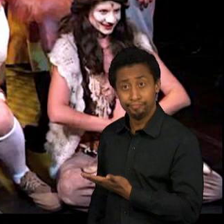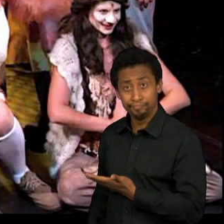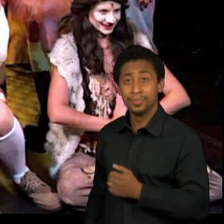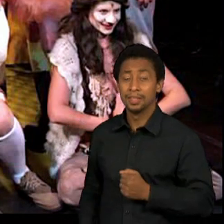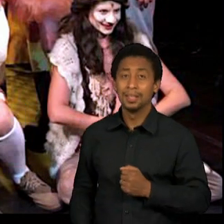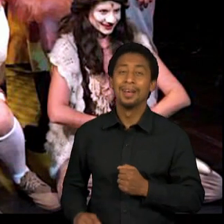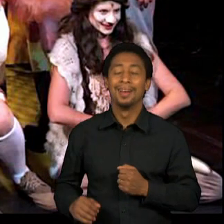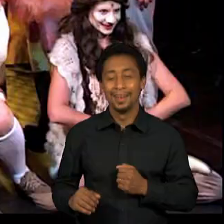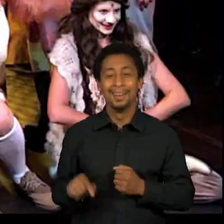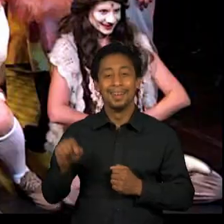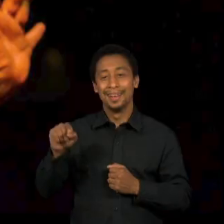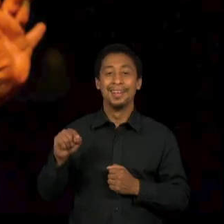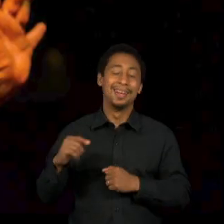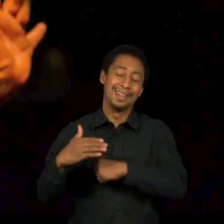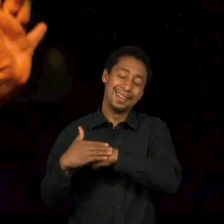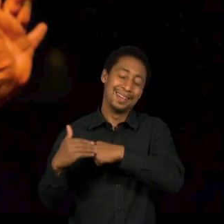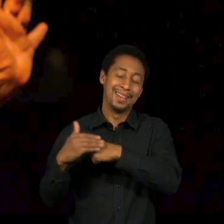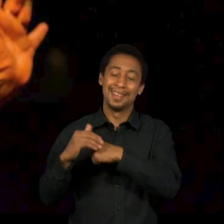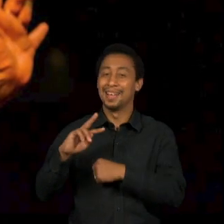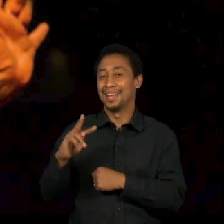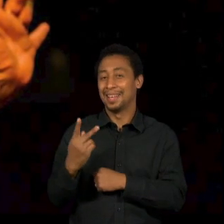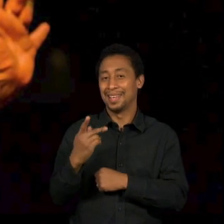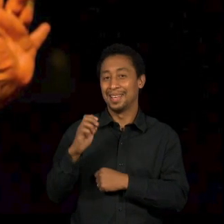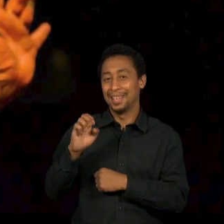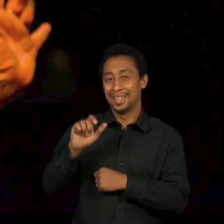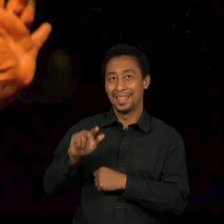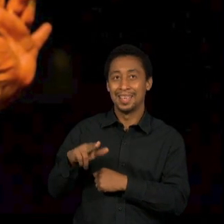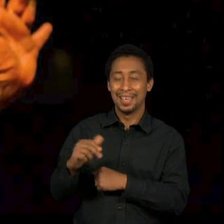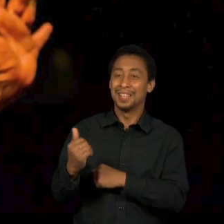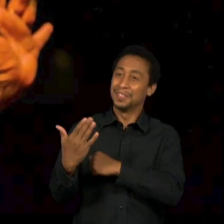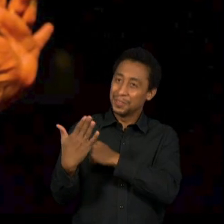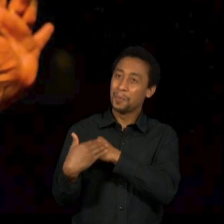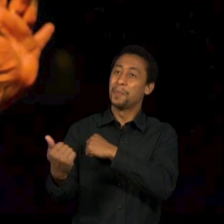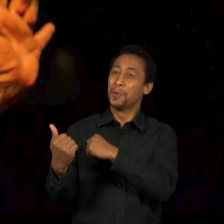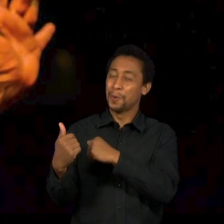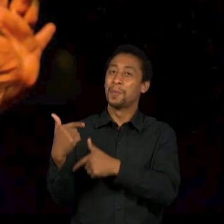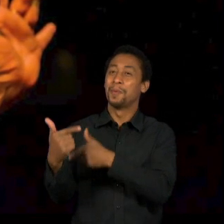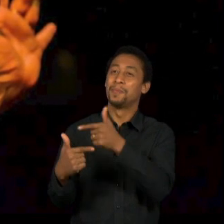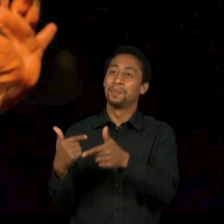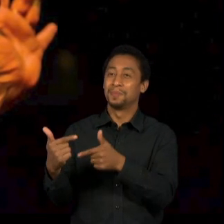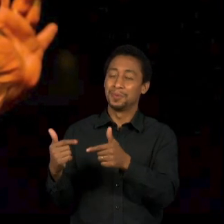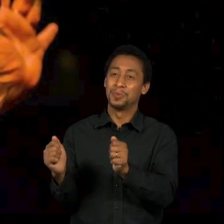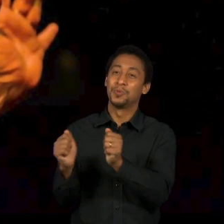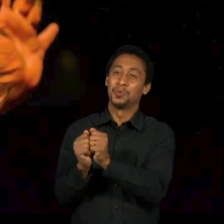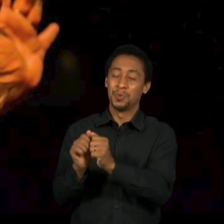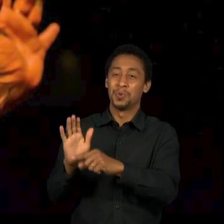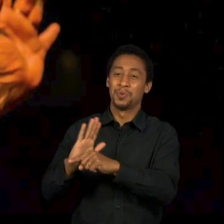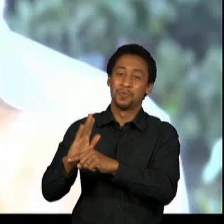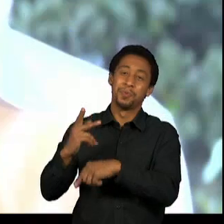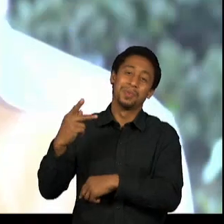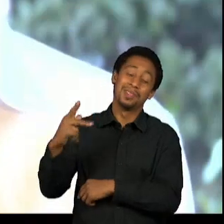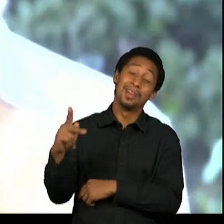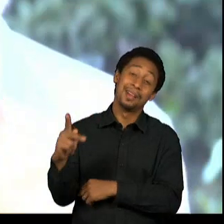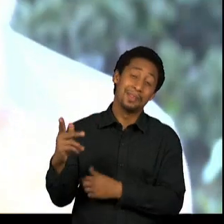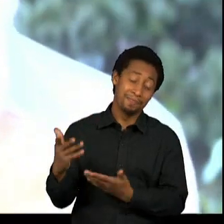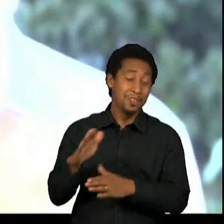Helena super carinhosa, chamando os amigos para as participações afetivas nos filmes dela. E